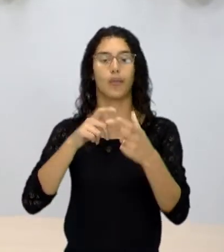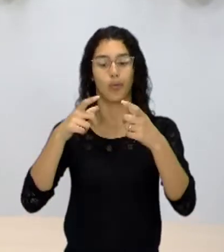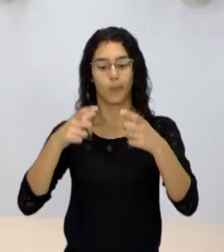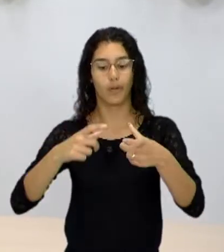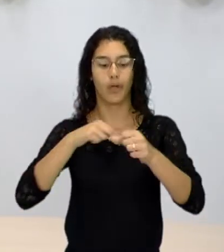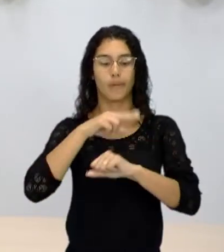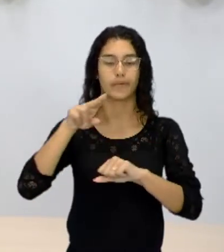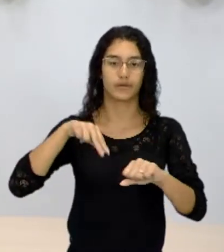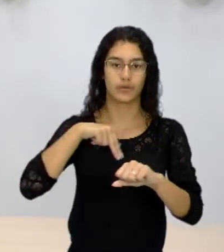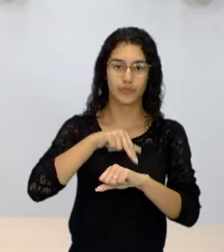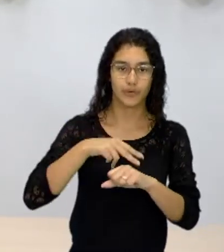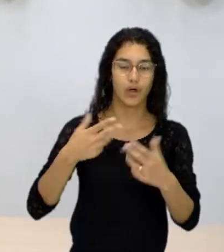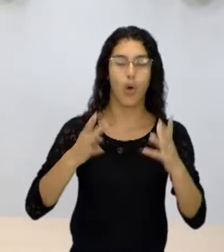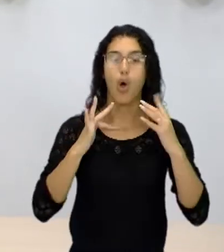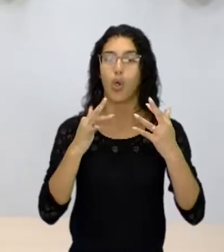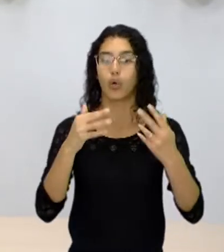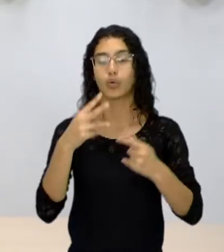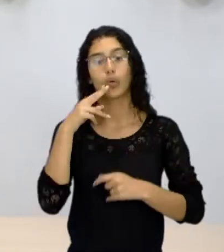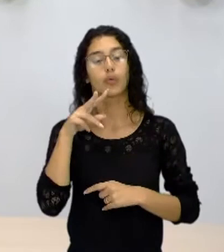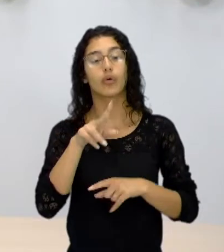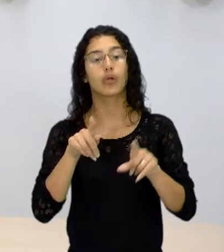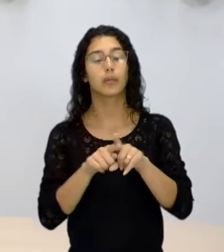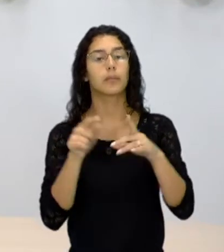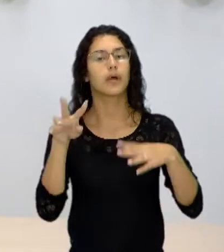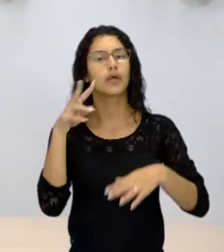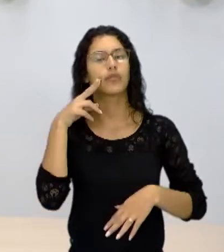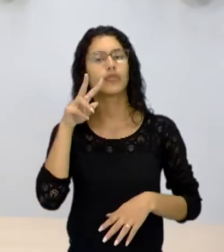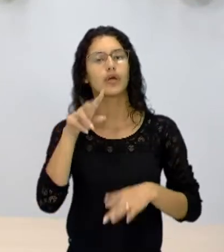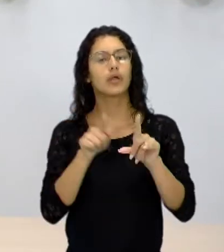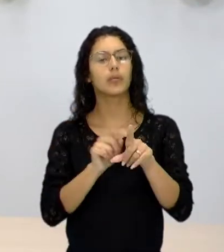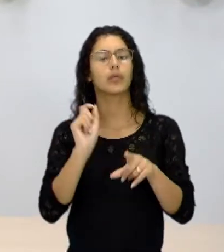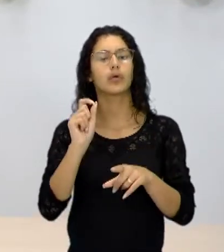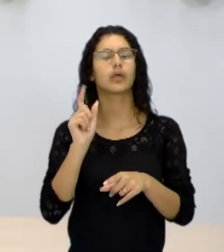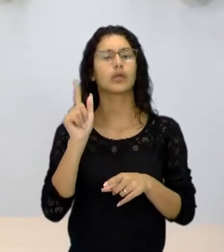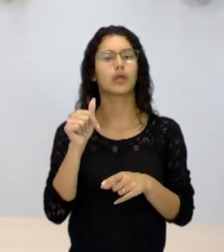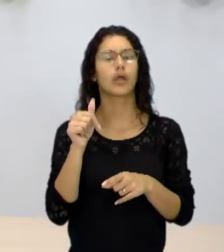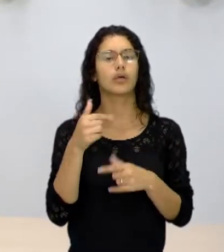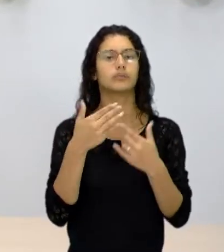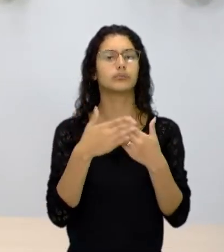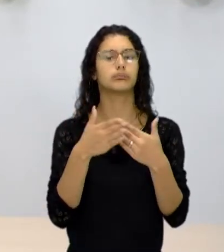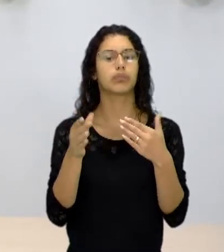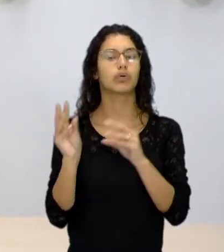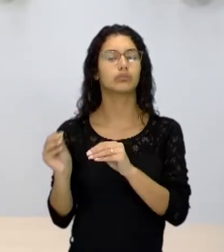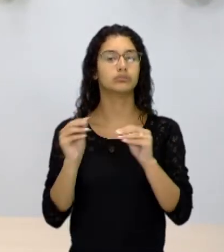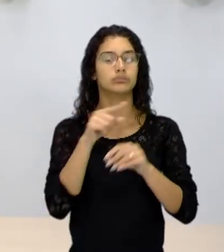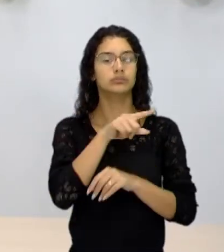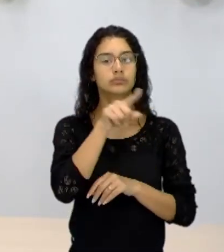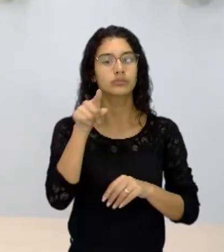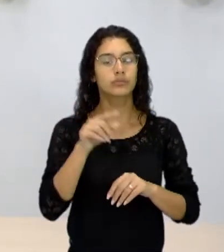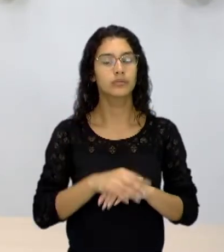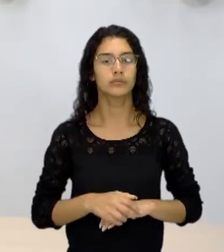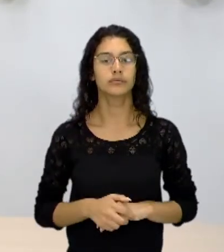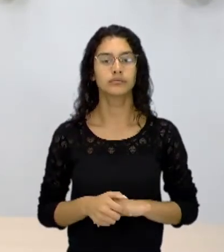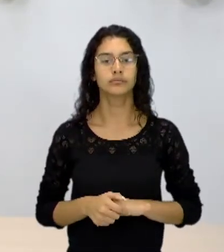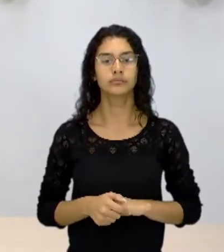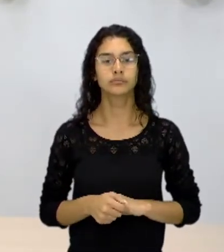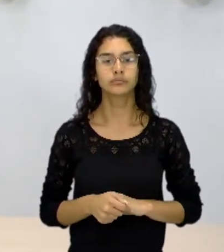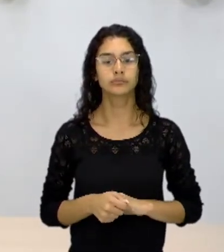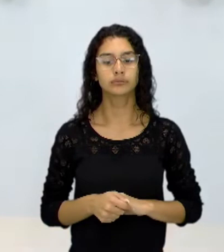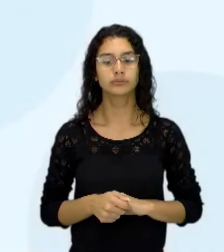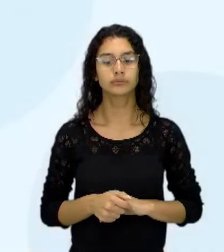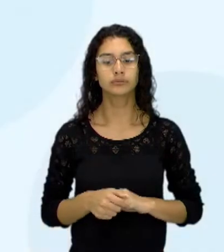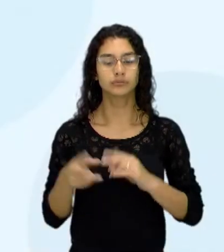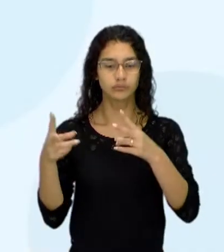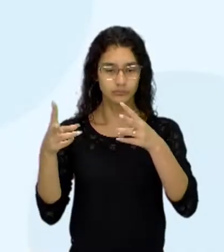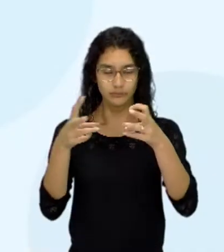nacionais, né? Então, tudo isso aí a gente observou, mas vamos ver aí essa abertura que eu trouxe para vocês, ó. Os